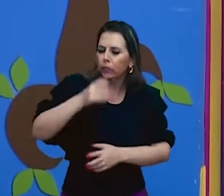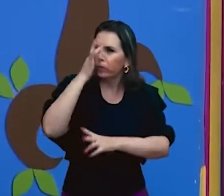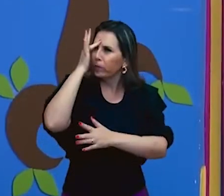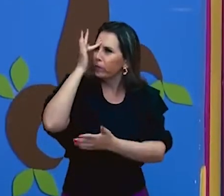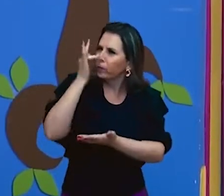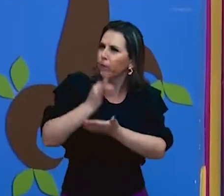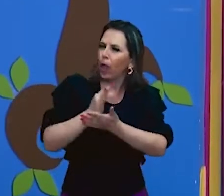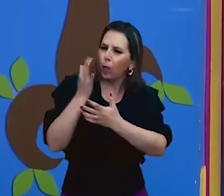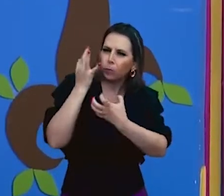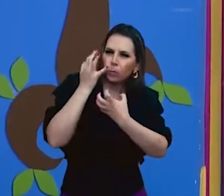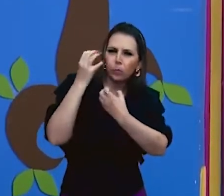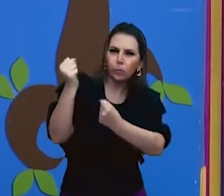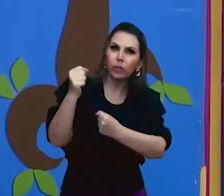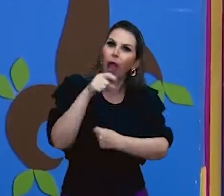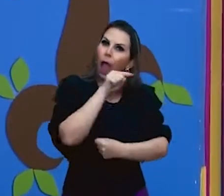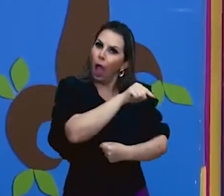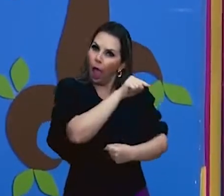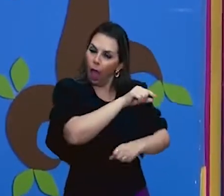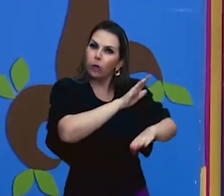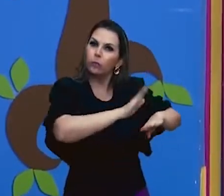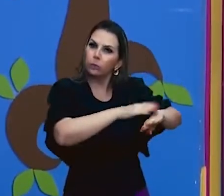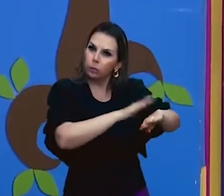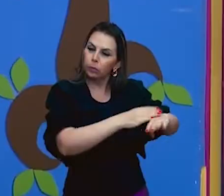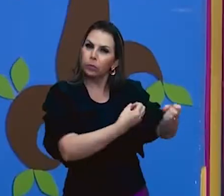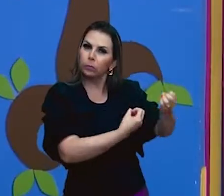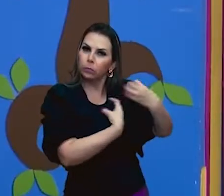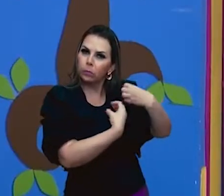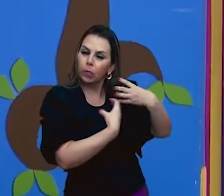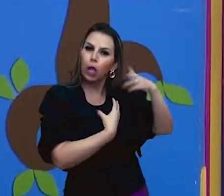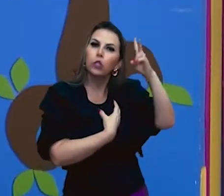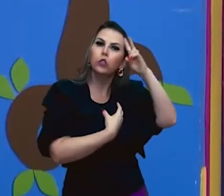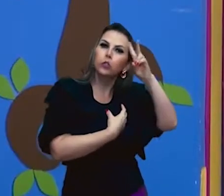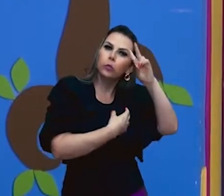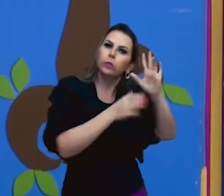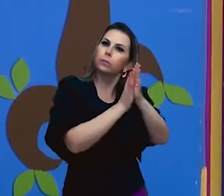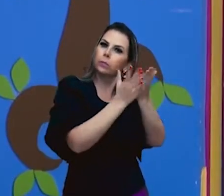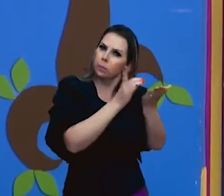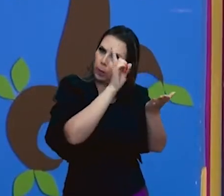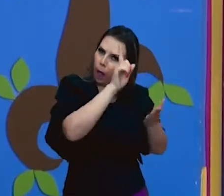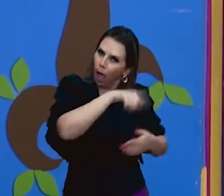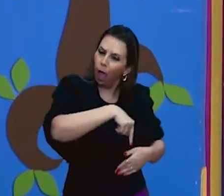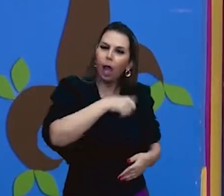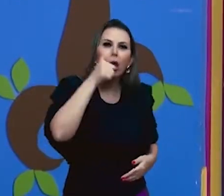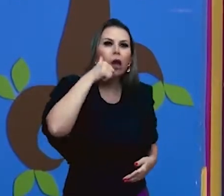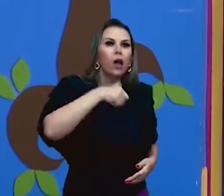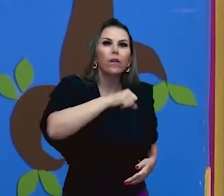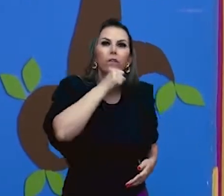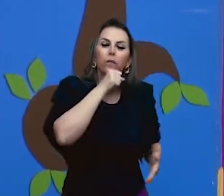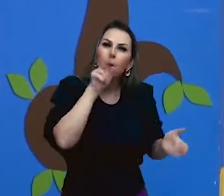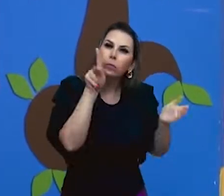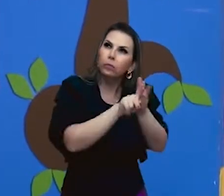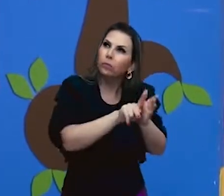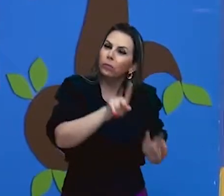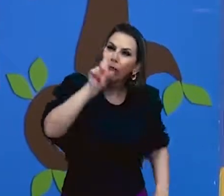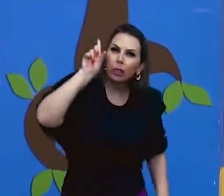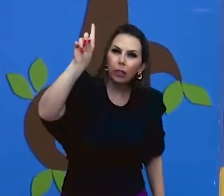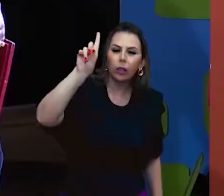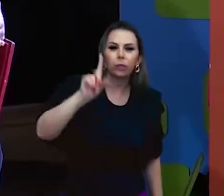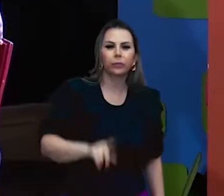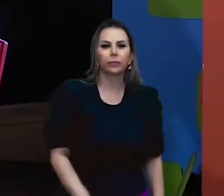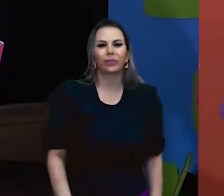era uma mulher de muita fé. Aliás, era ela que ensinava as historinhas da Bíblia pra gente. A minha avó era uma mulher de